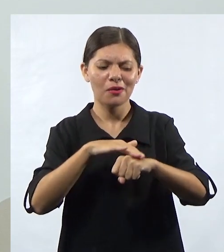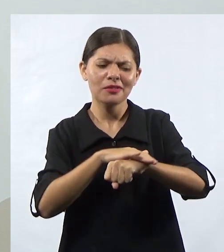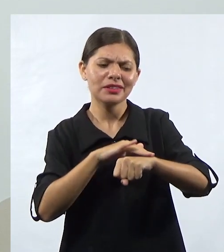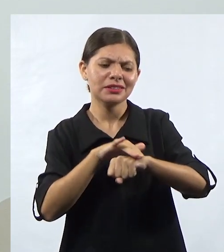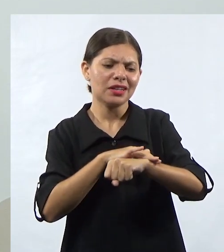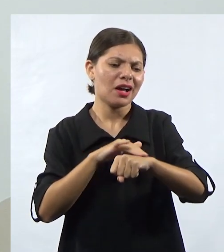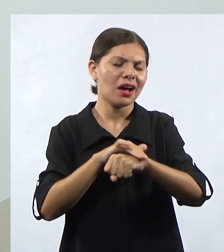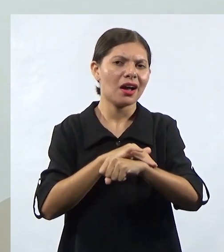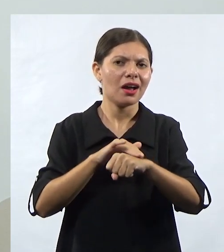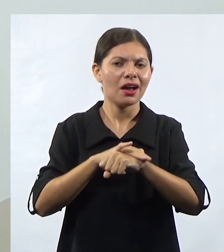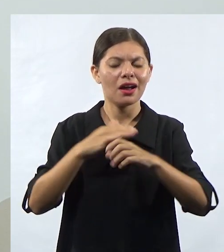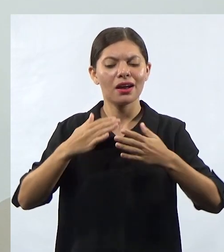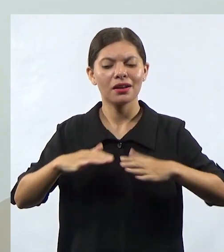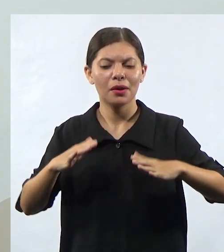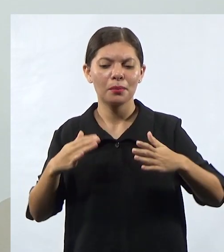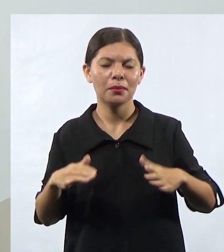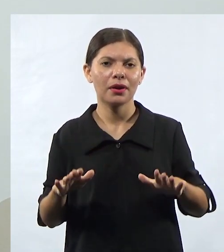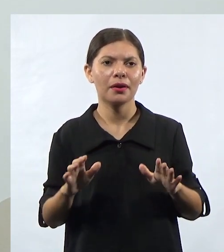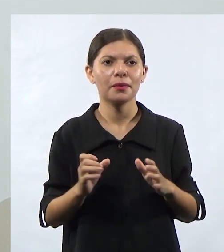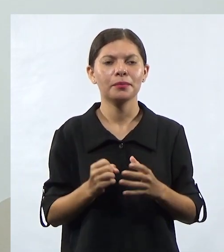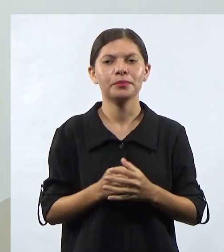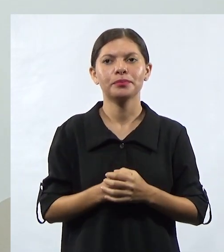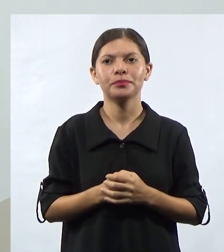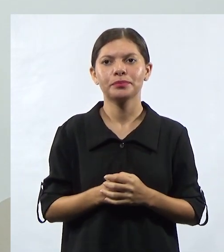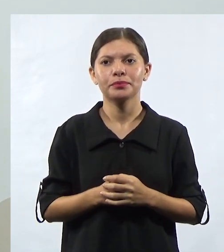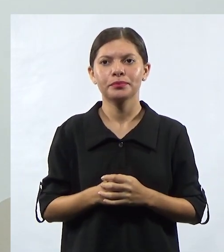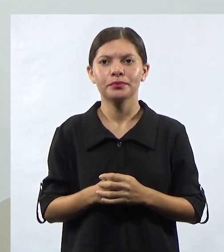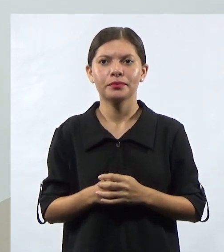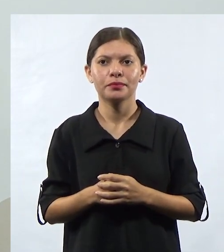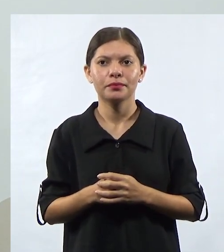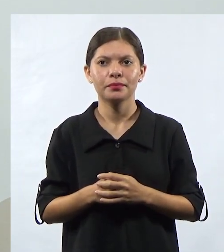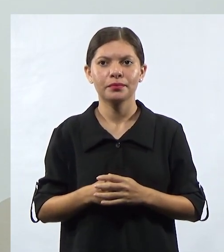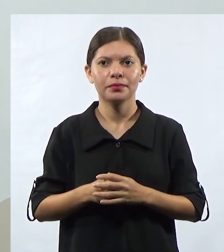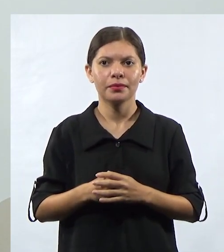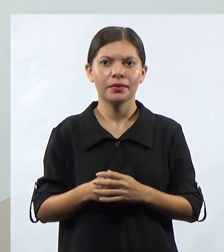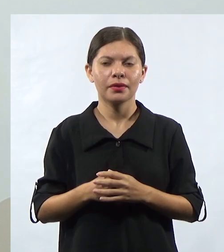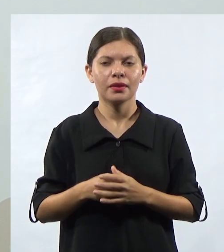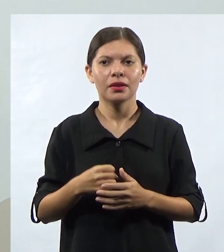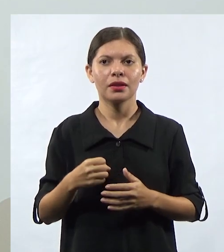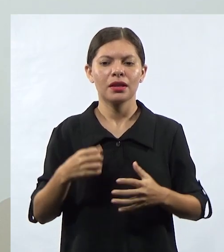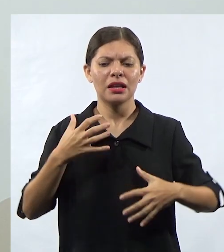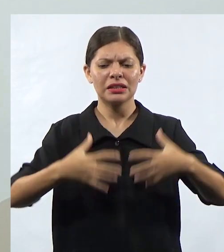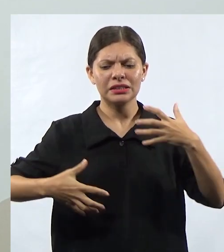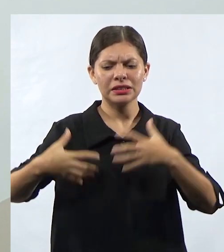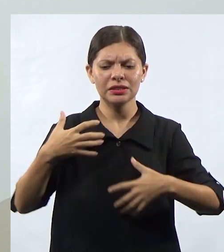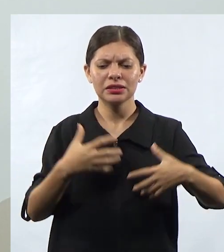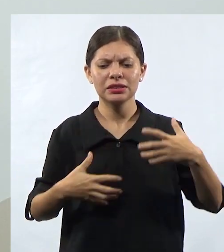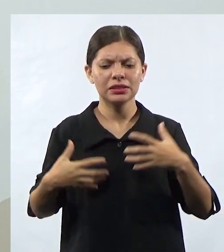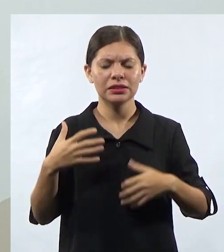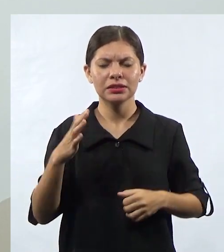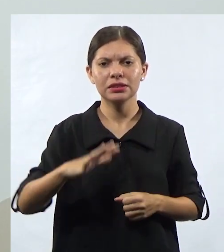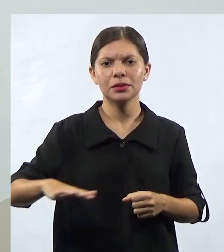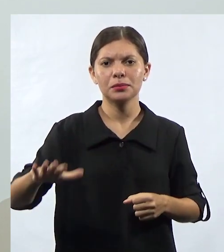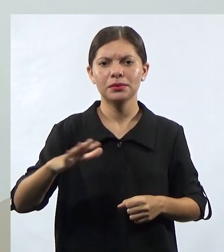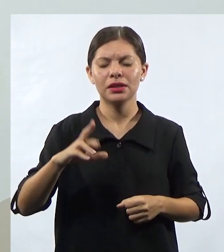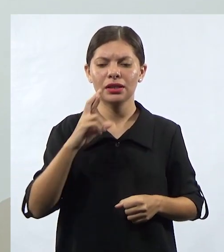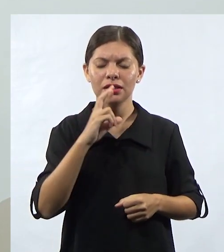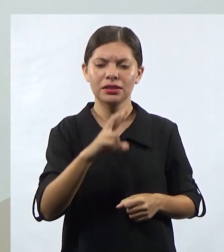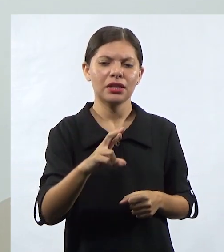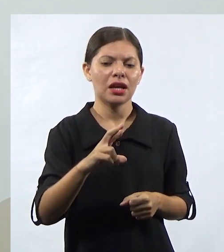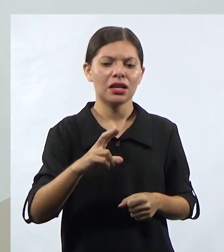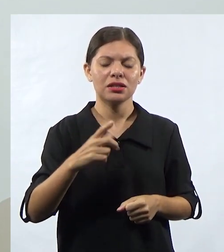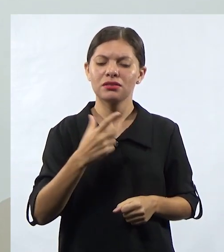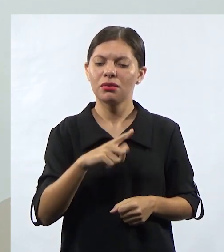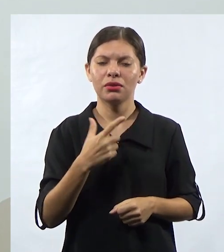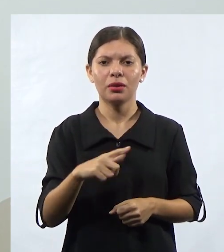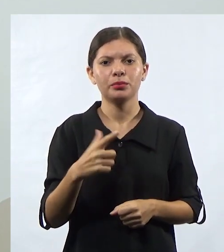ambiente que, né, imprime desconforto, que imprime medo, que imprime angústia, você não vai ter os resultados